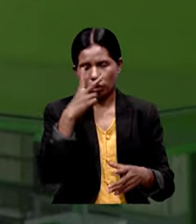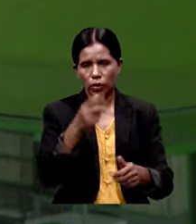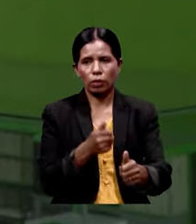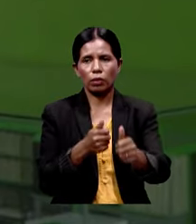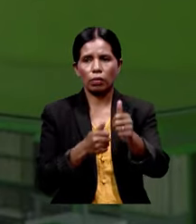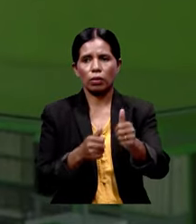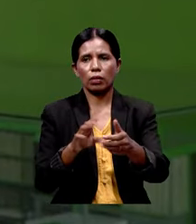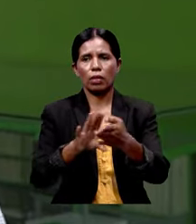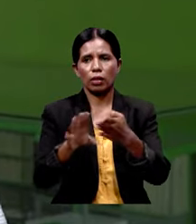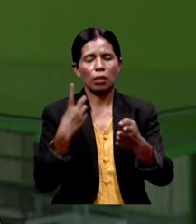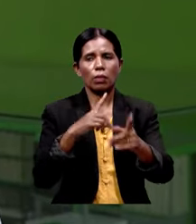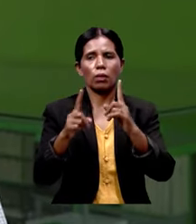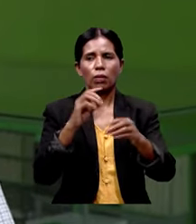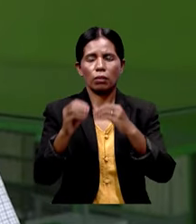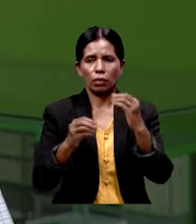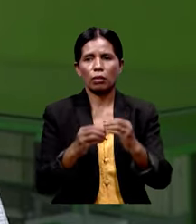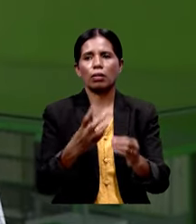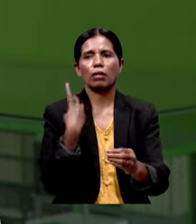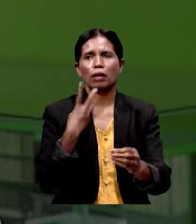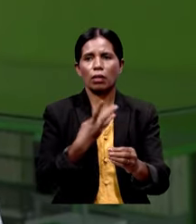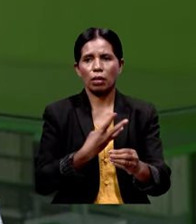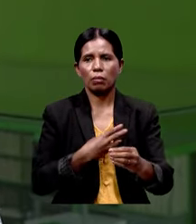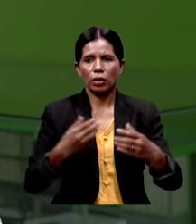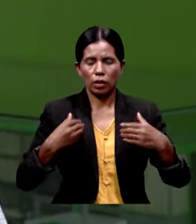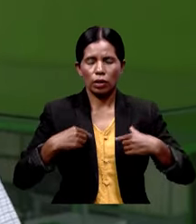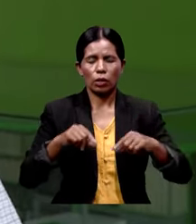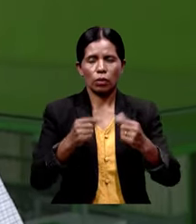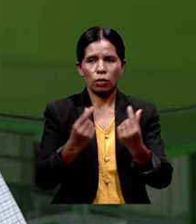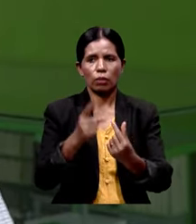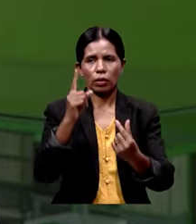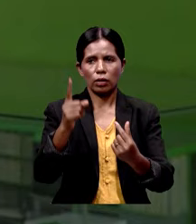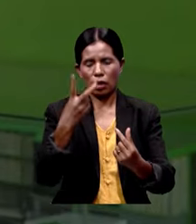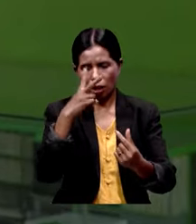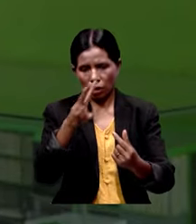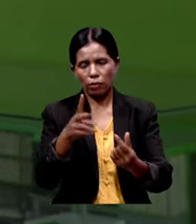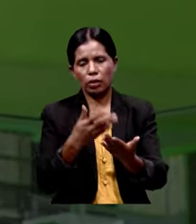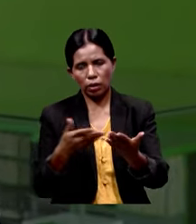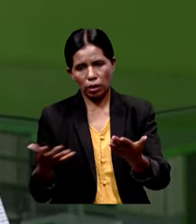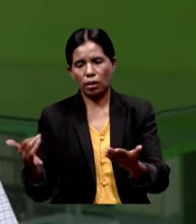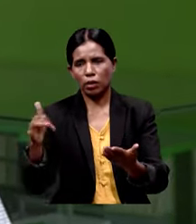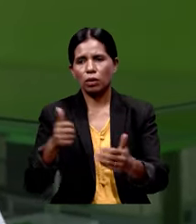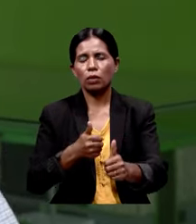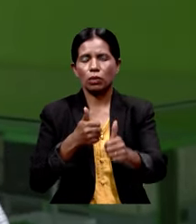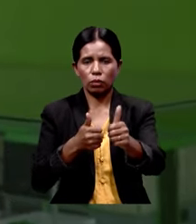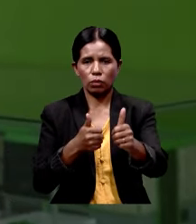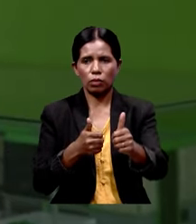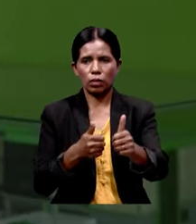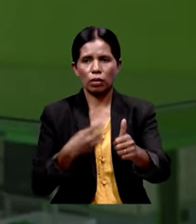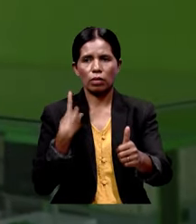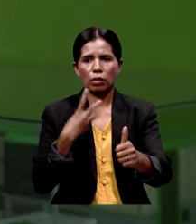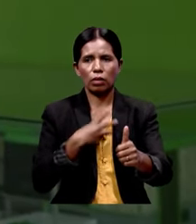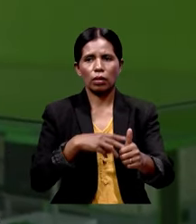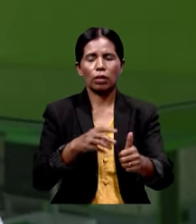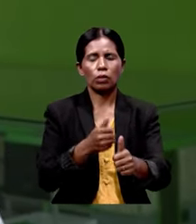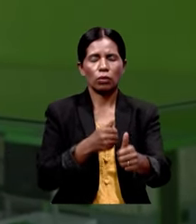ir pedir a Santo Amo explicar. Mas bem, molo para distribuição, se a equipa da NBM, mas se verifica, faz a sanção, né? Tu irá unir que a tenha lista de contrato,